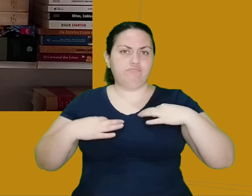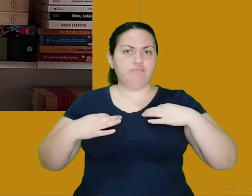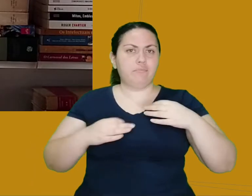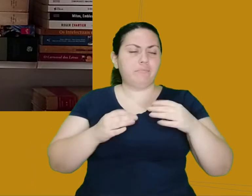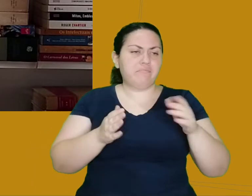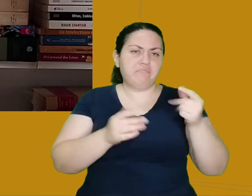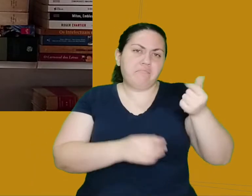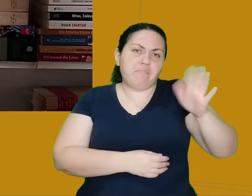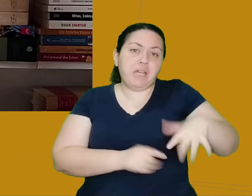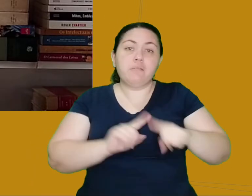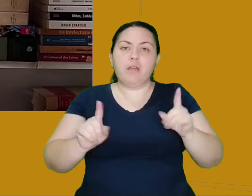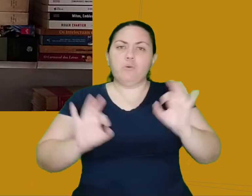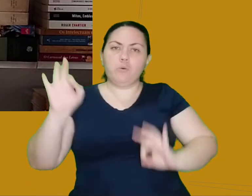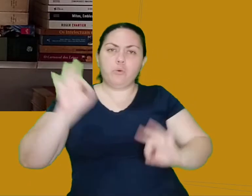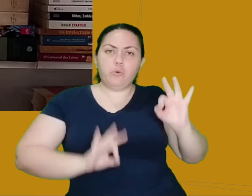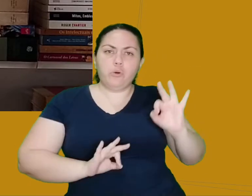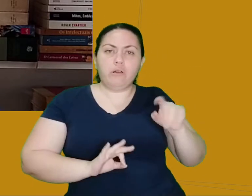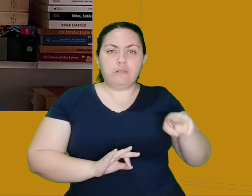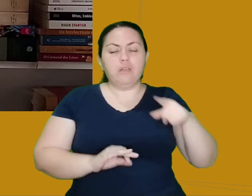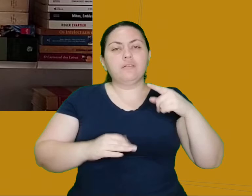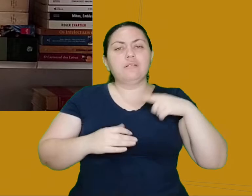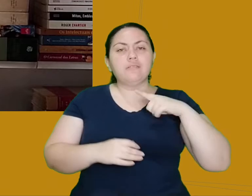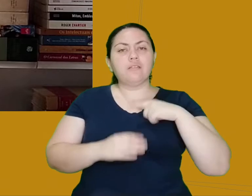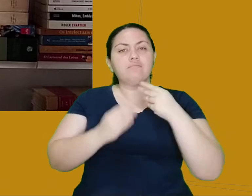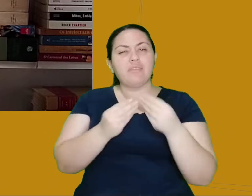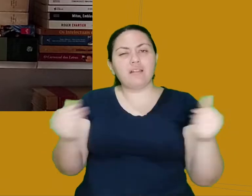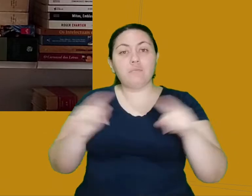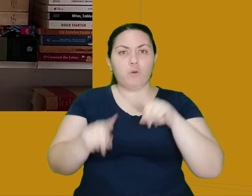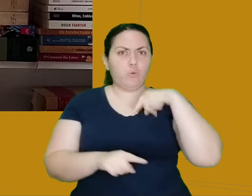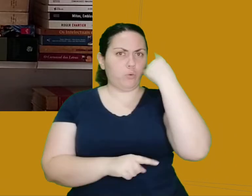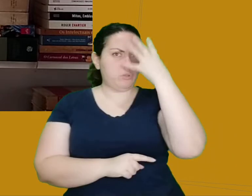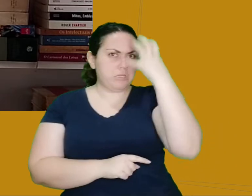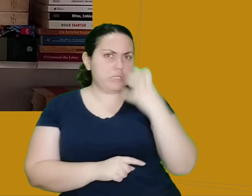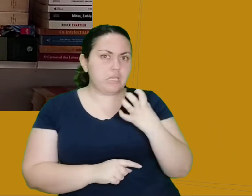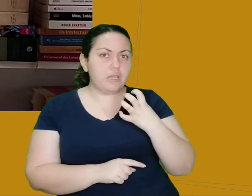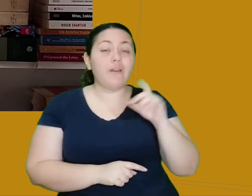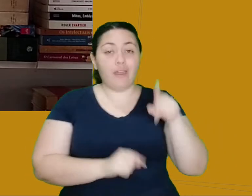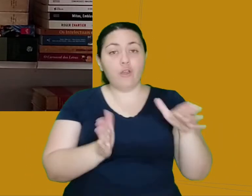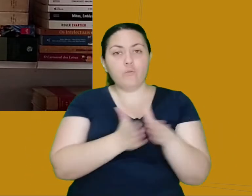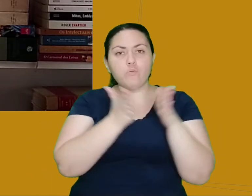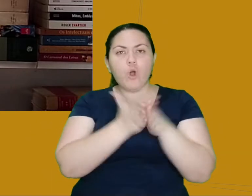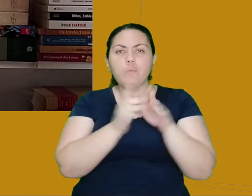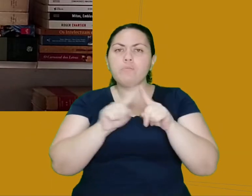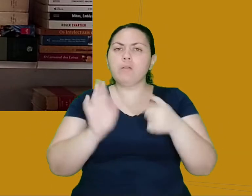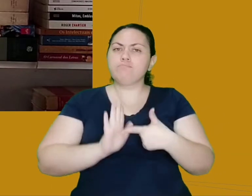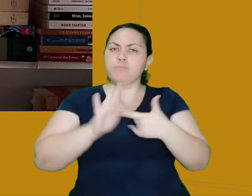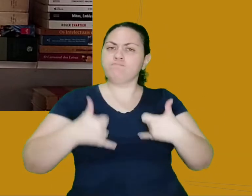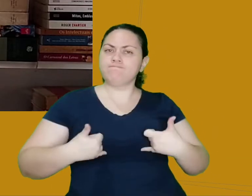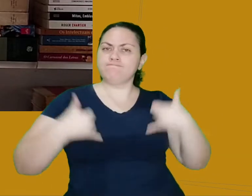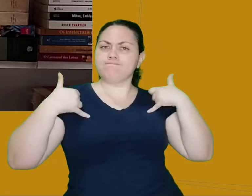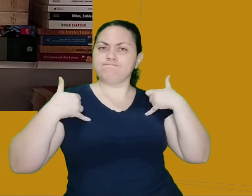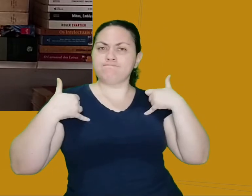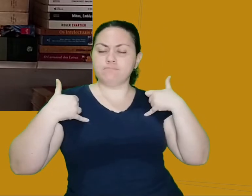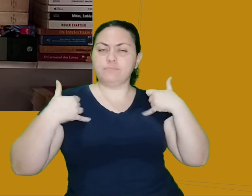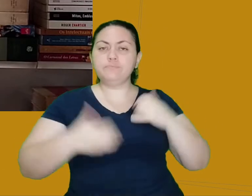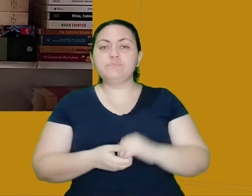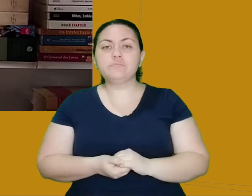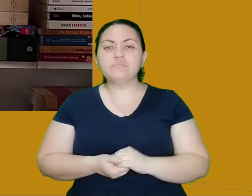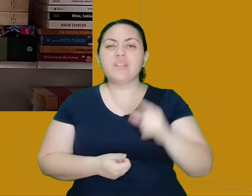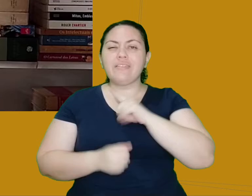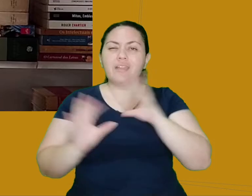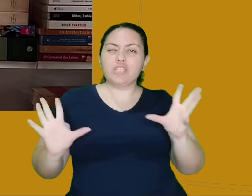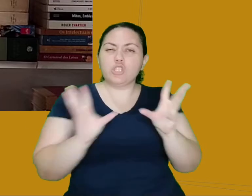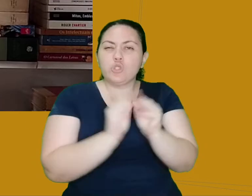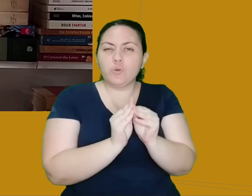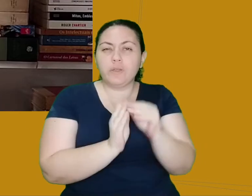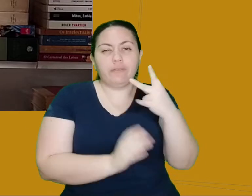bem arrumado. Suas mãos eram delicadas, mas seu rosto era agreste, rústico. Era pobre, mas exibia uma postura altiva, orgulhosa. Em